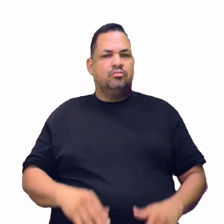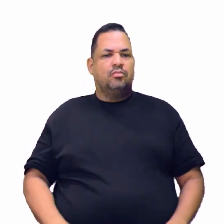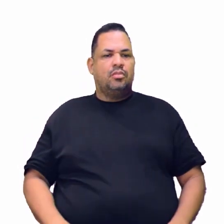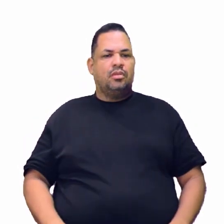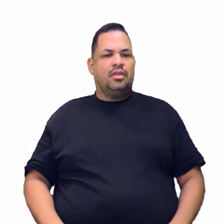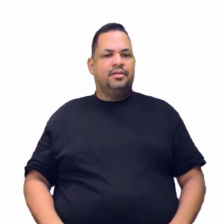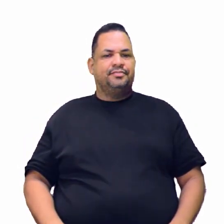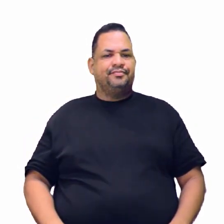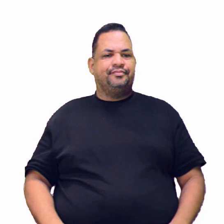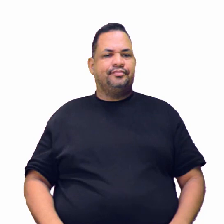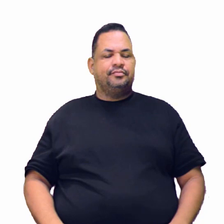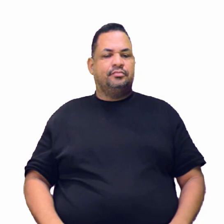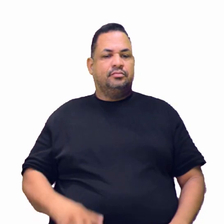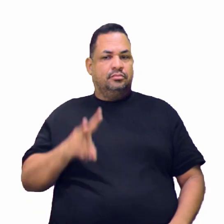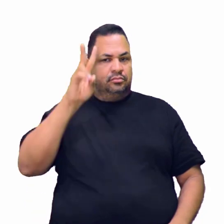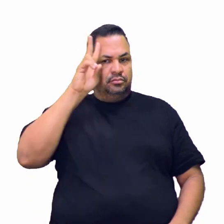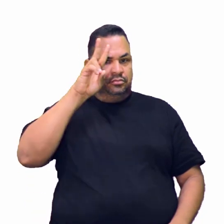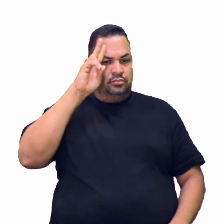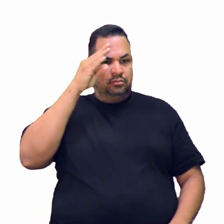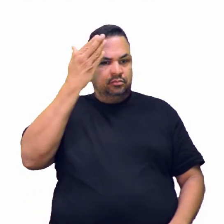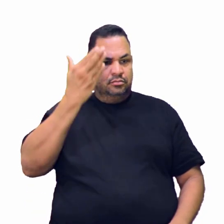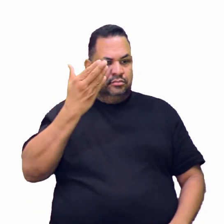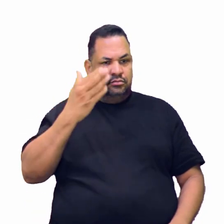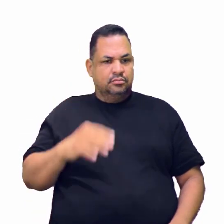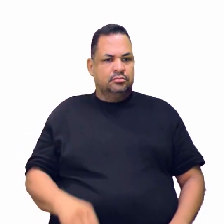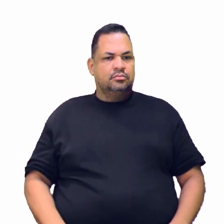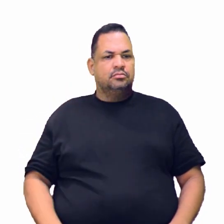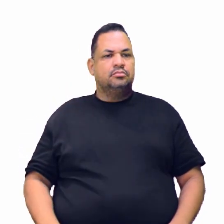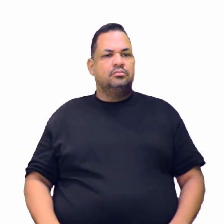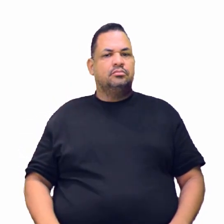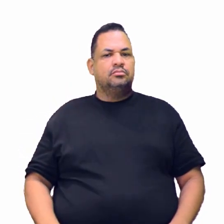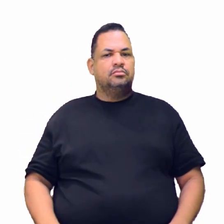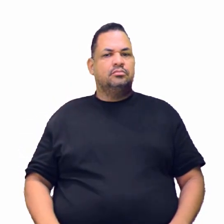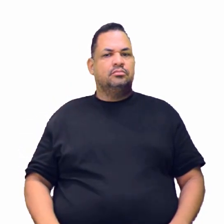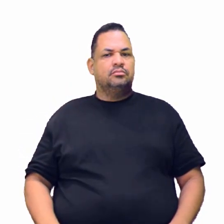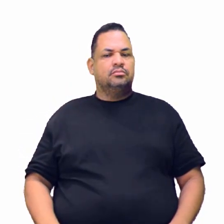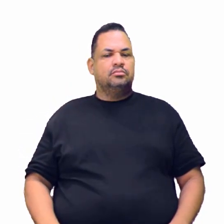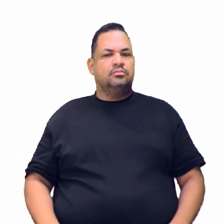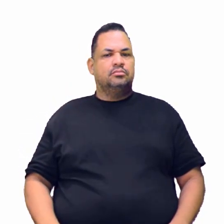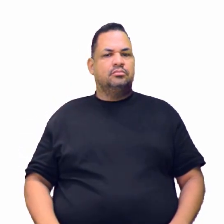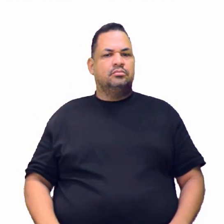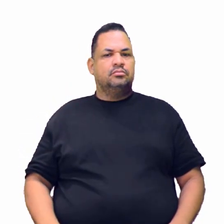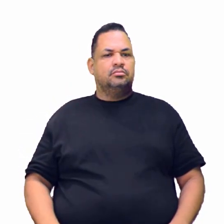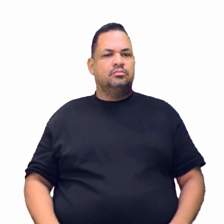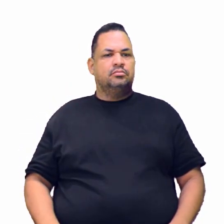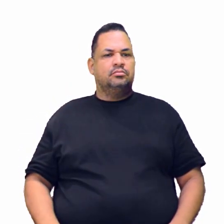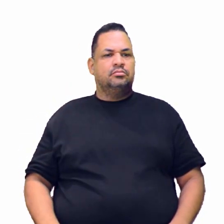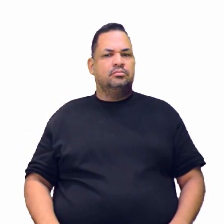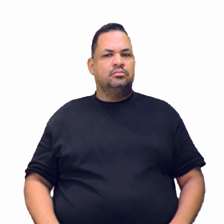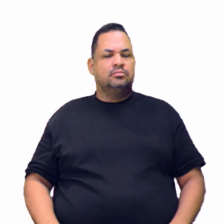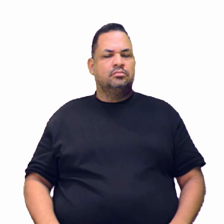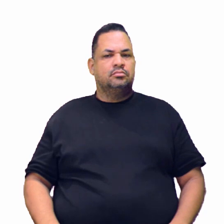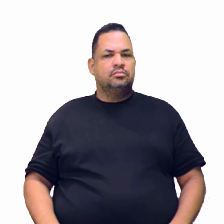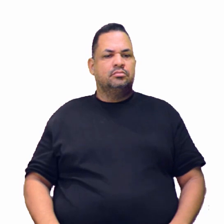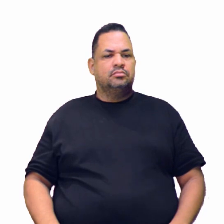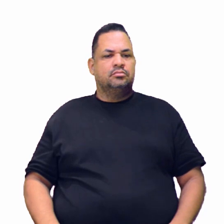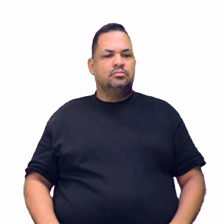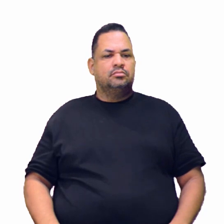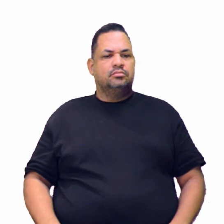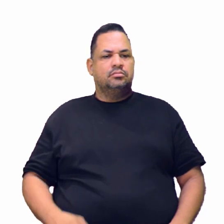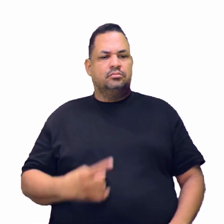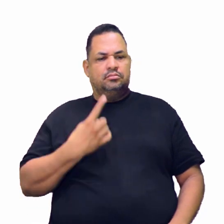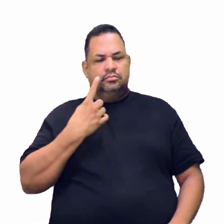injuntivo, você tem que lembrar também do prescritivo. Tá certo? Será que a 1